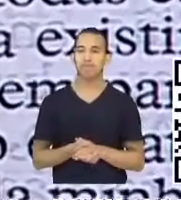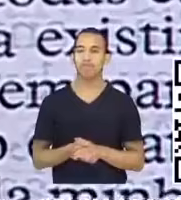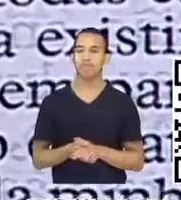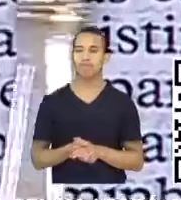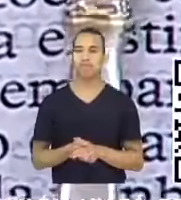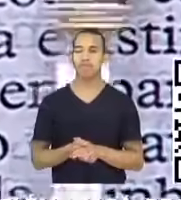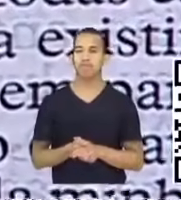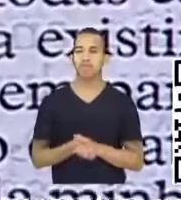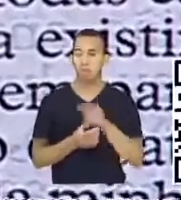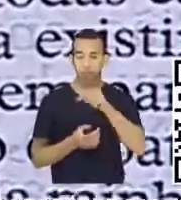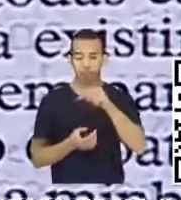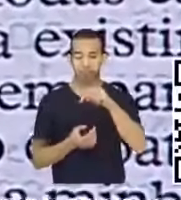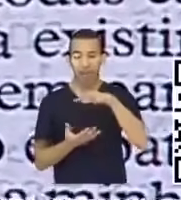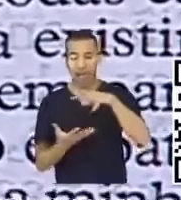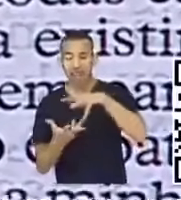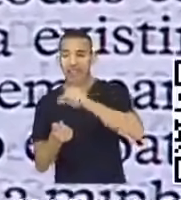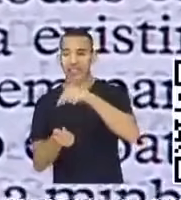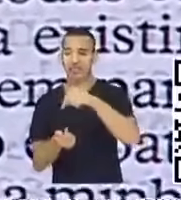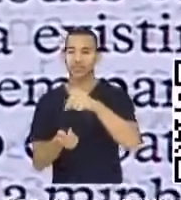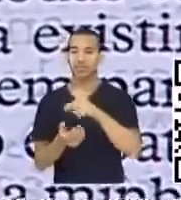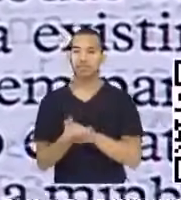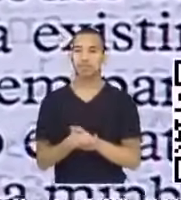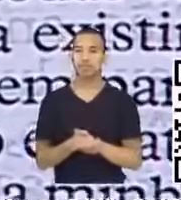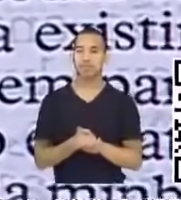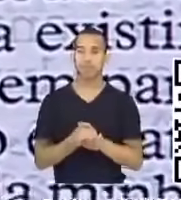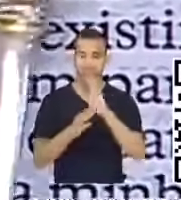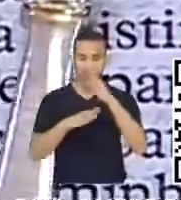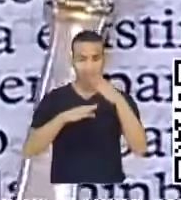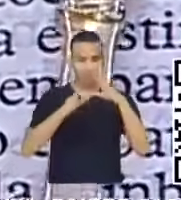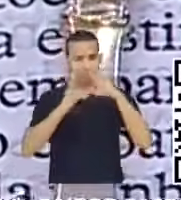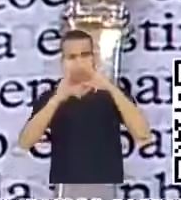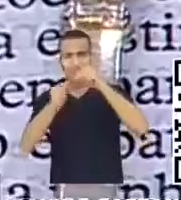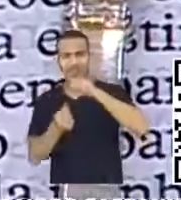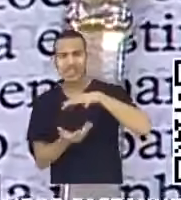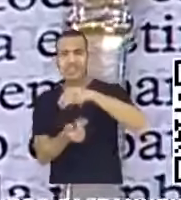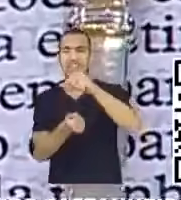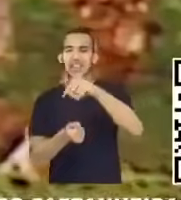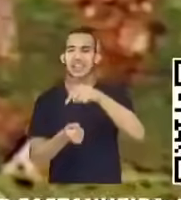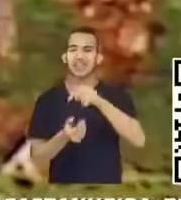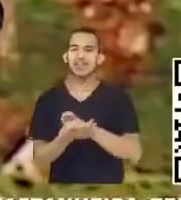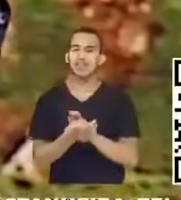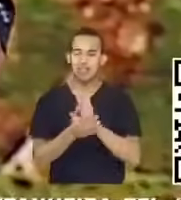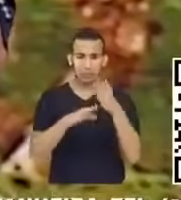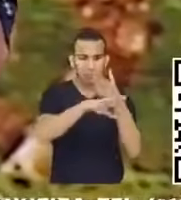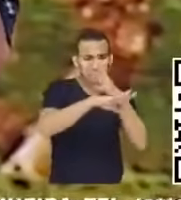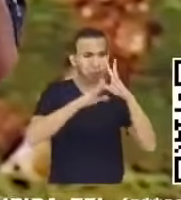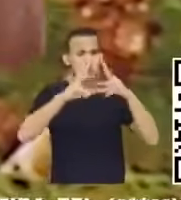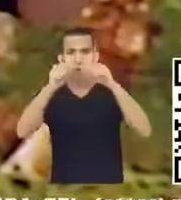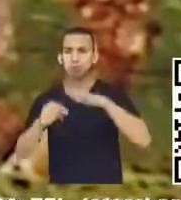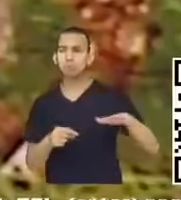Oi e a terra a terra se você já andou toda a terra não né e não